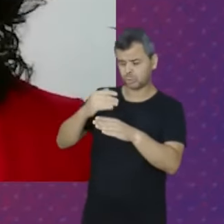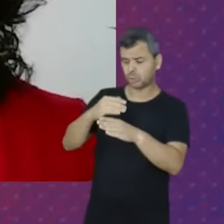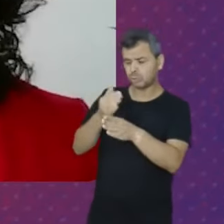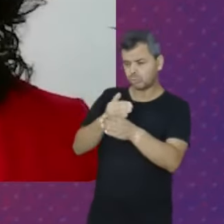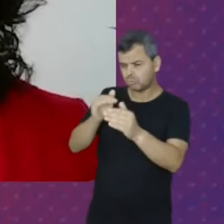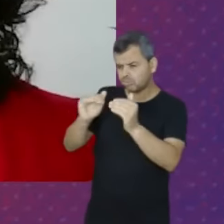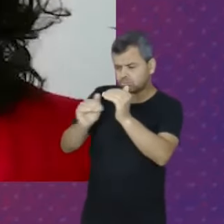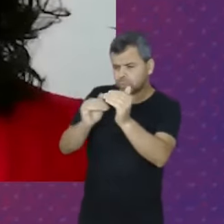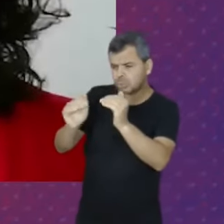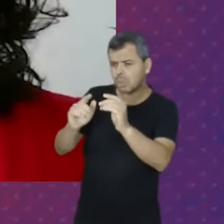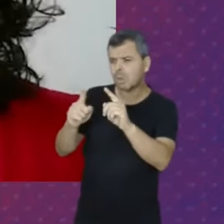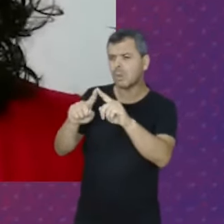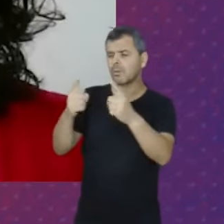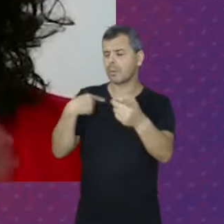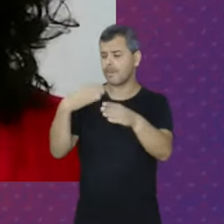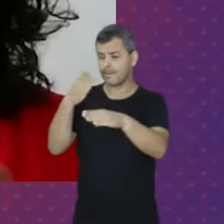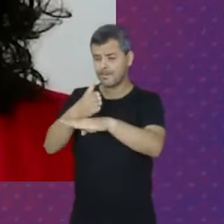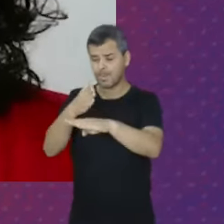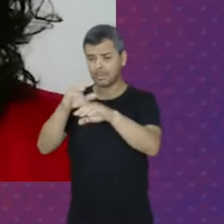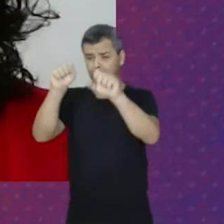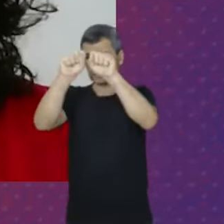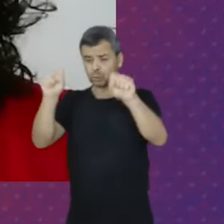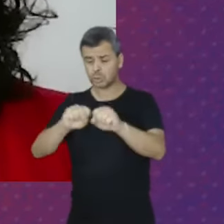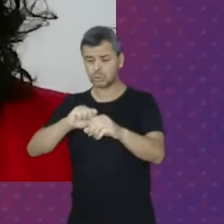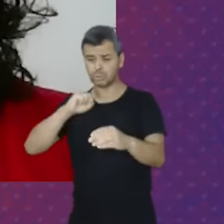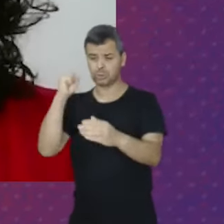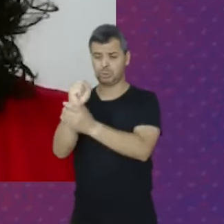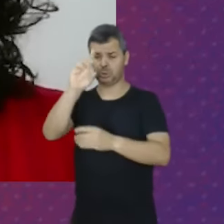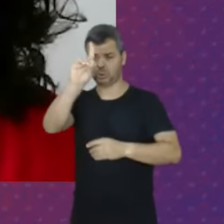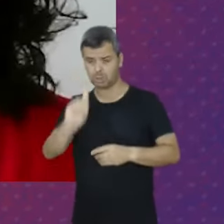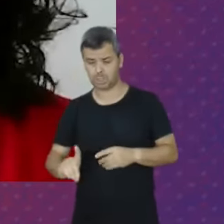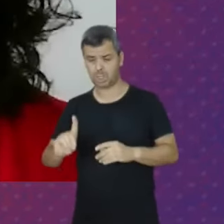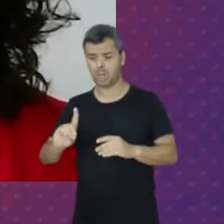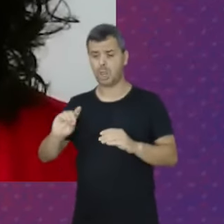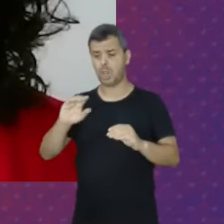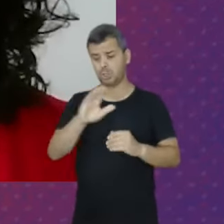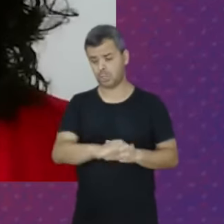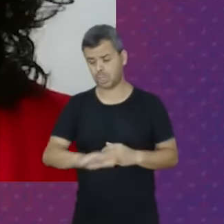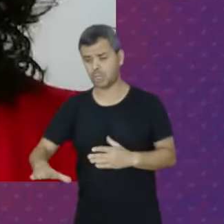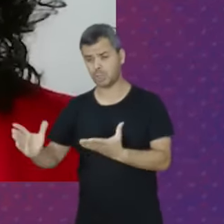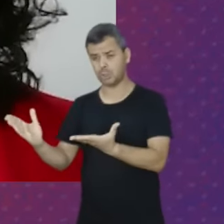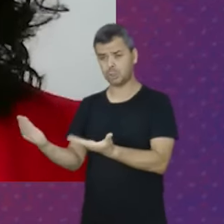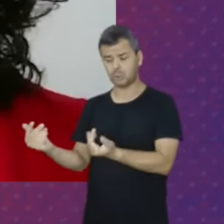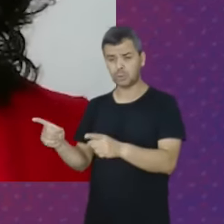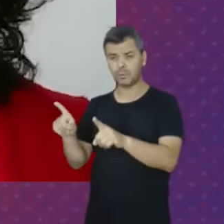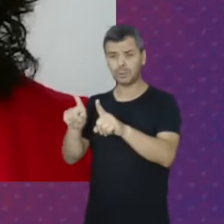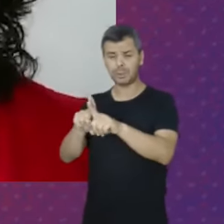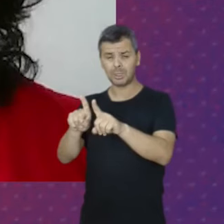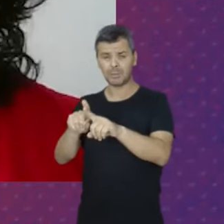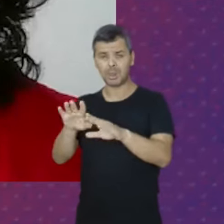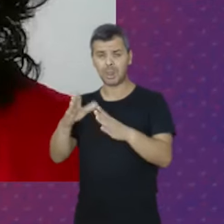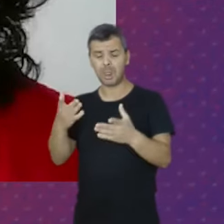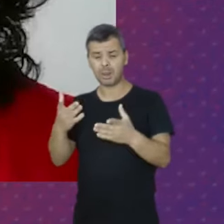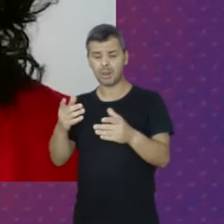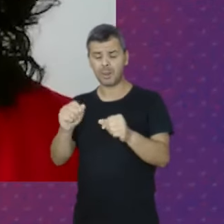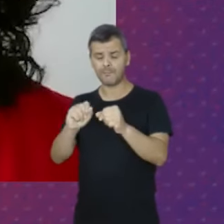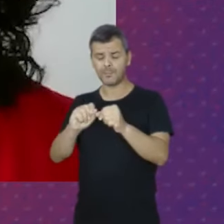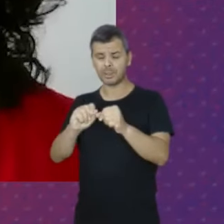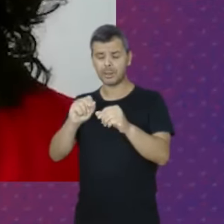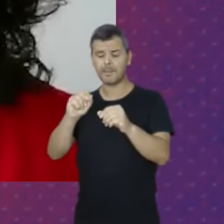com essas pessoas que fazem parte do sistema de garantia de direitos da criança e do adolescente. Também fazem